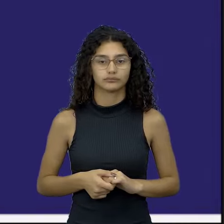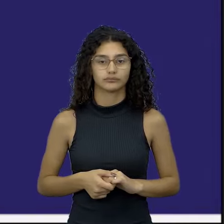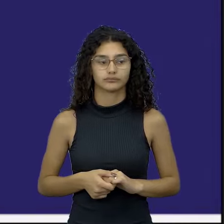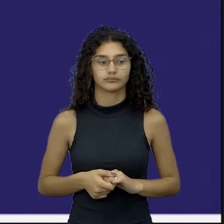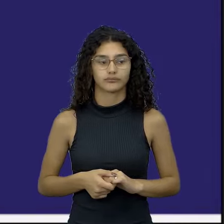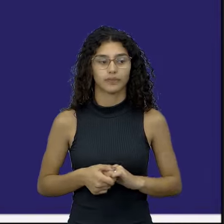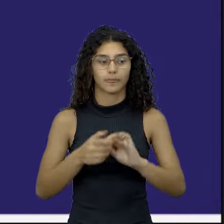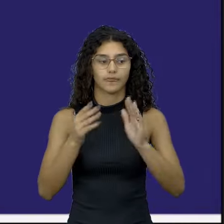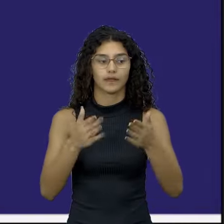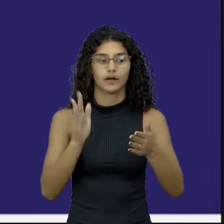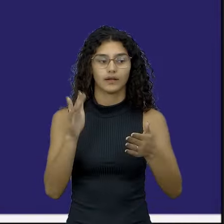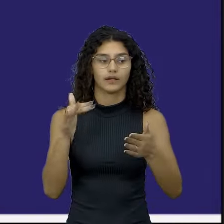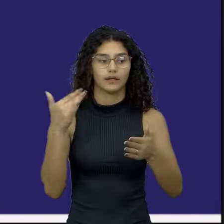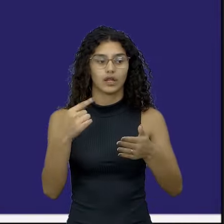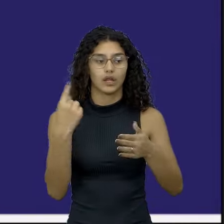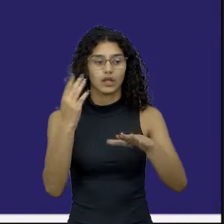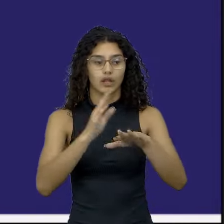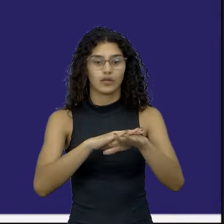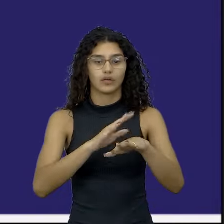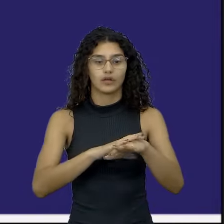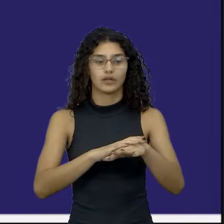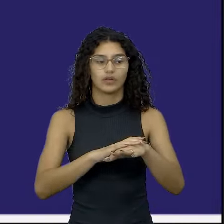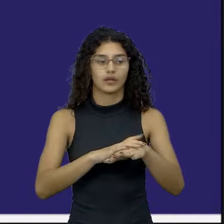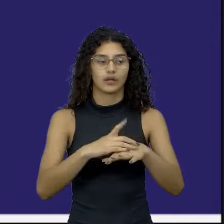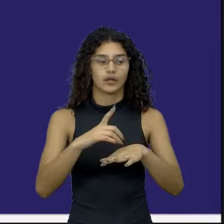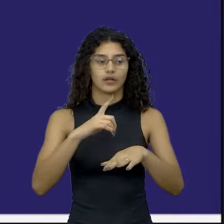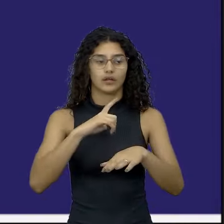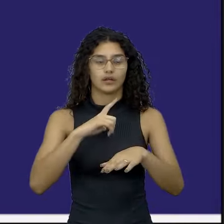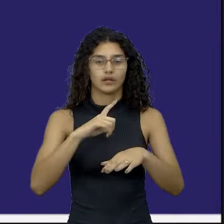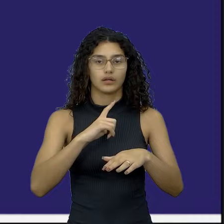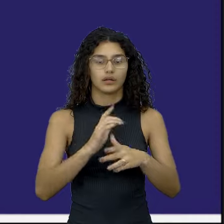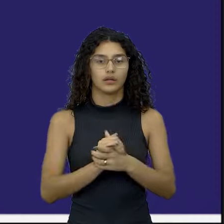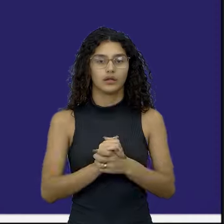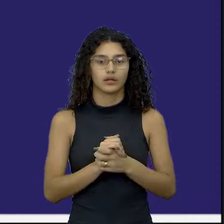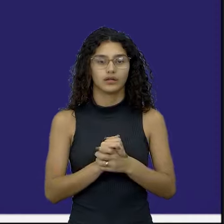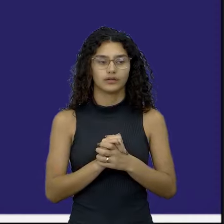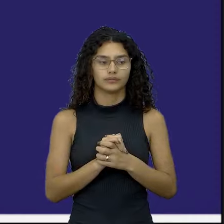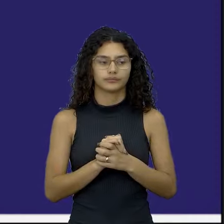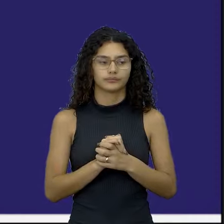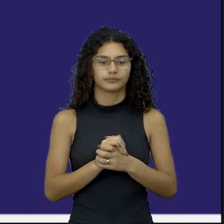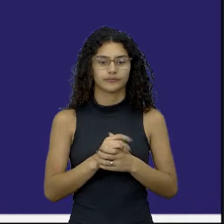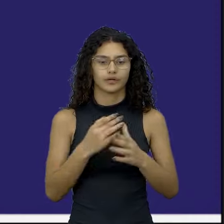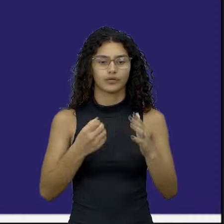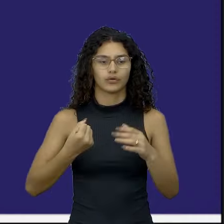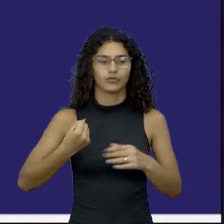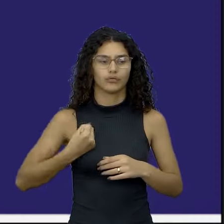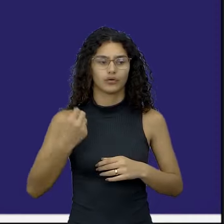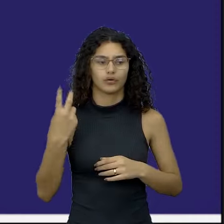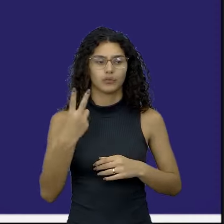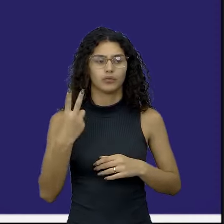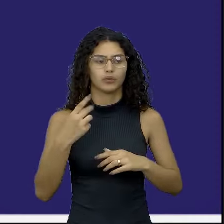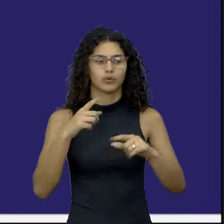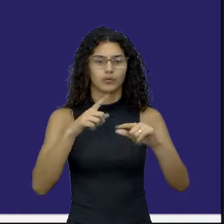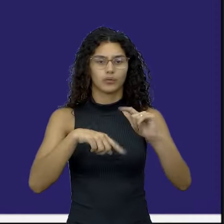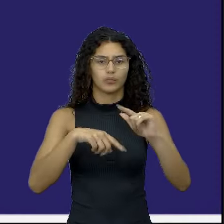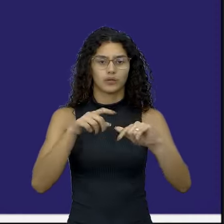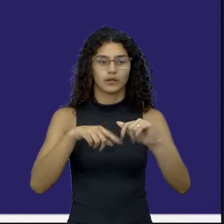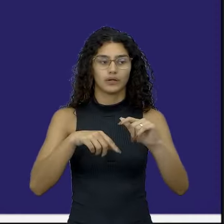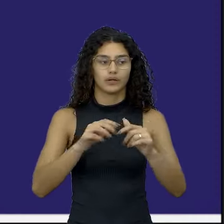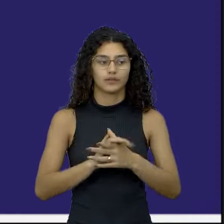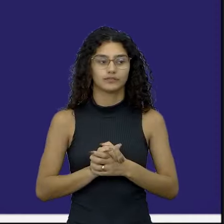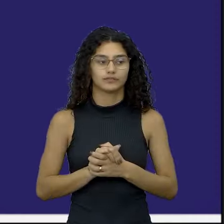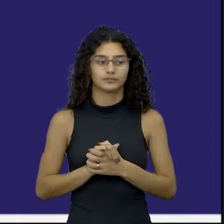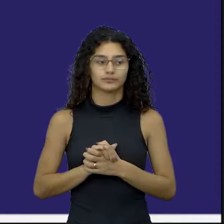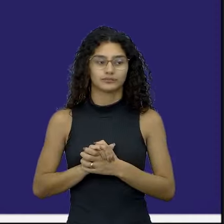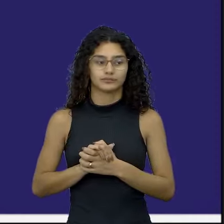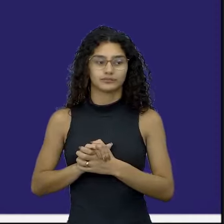Agora, então, nós iremos conhecer as atividades da sequência didática 2 do volume 1 do material do Aprender Sempre do 5º